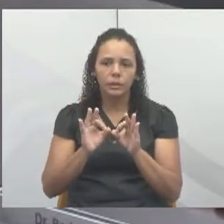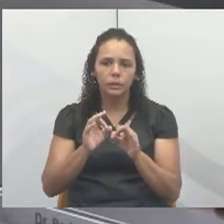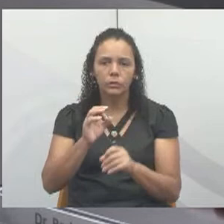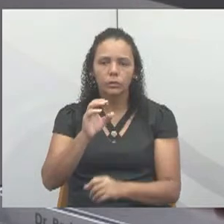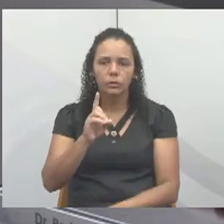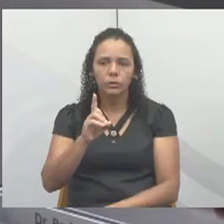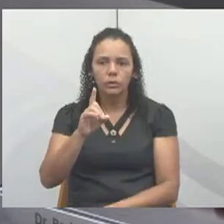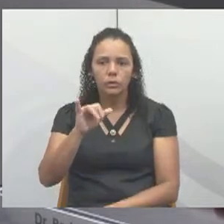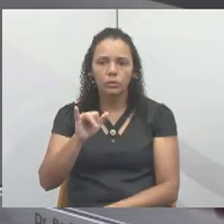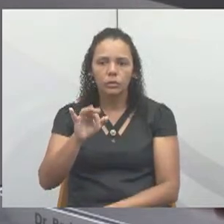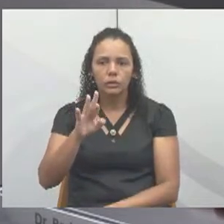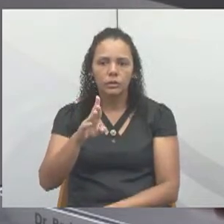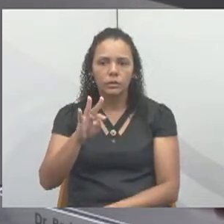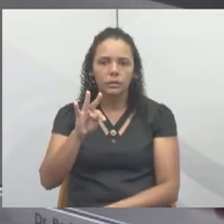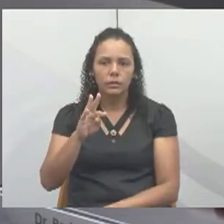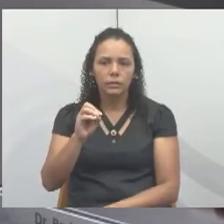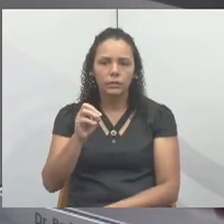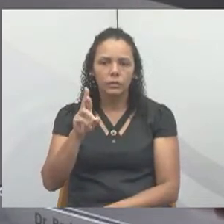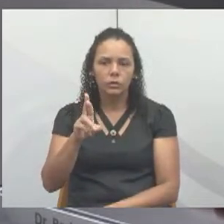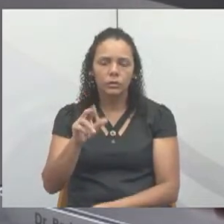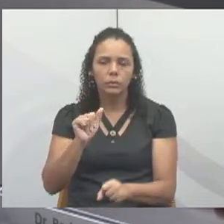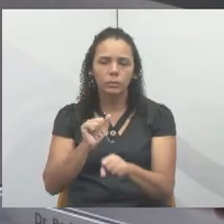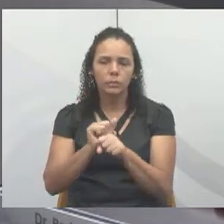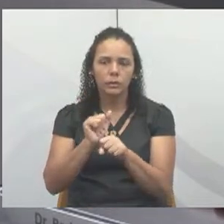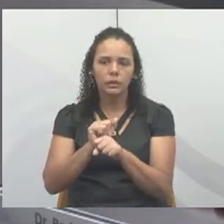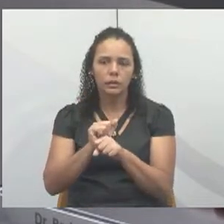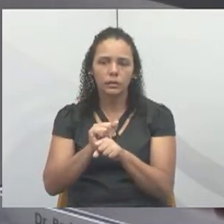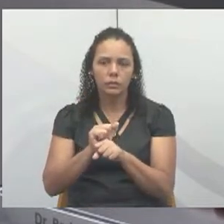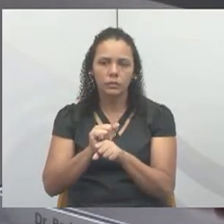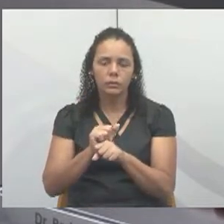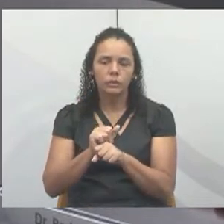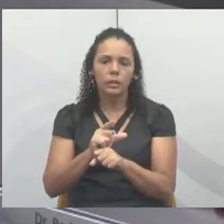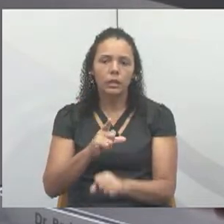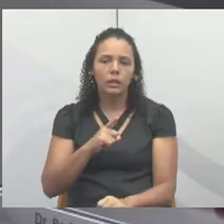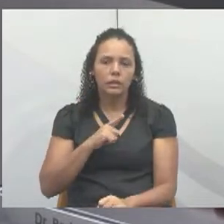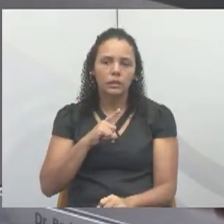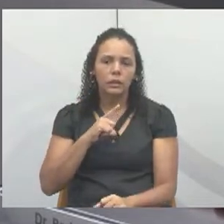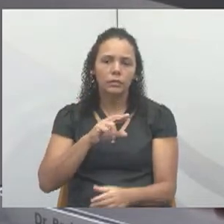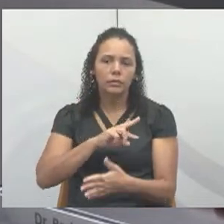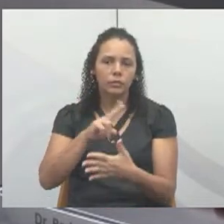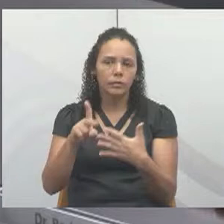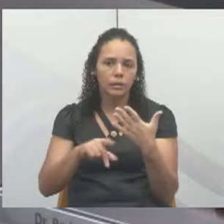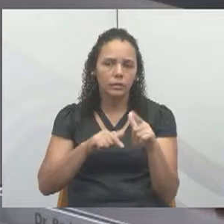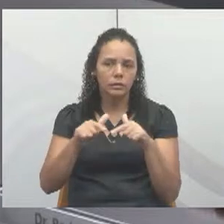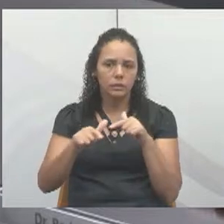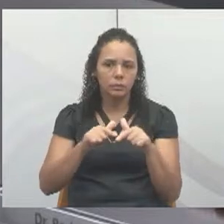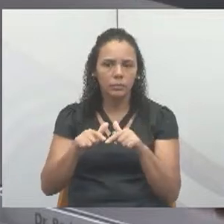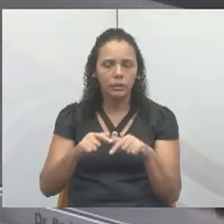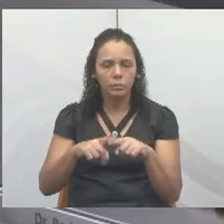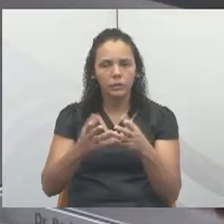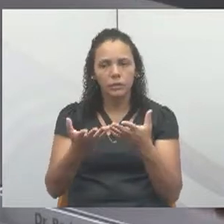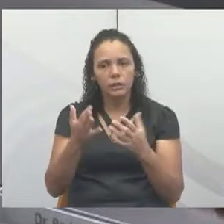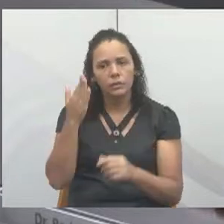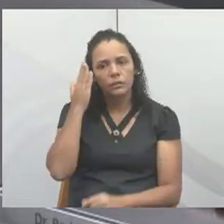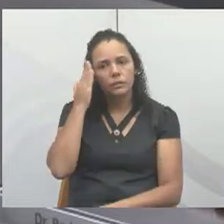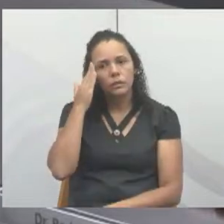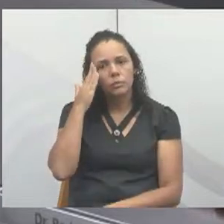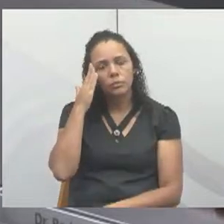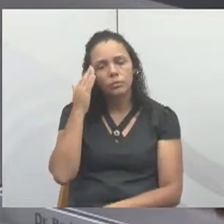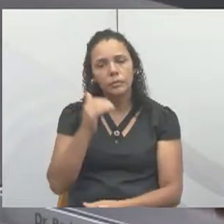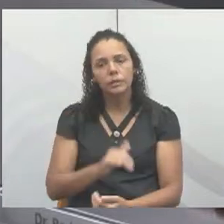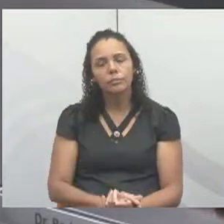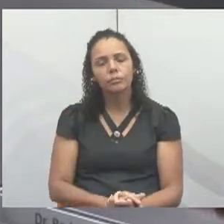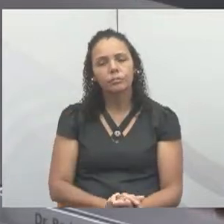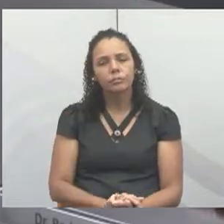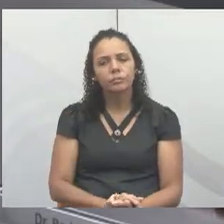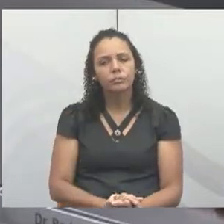Vocês fizeram diversas oficinas, fizeram um grande trabalho aí escutando a população de Jacareí, e eu queria saber que